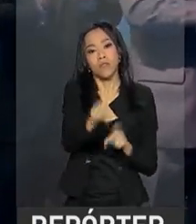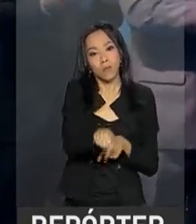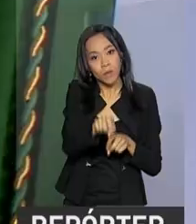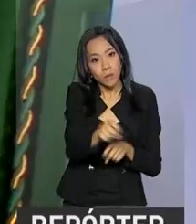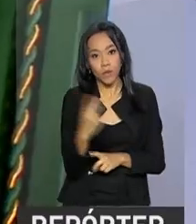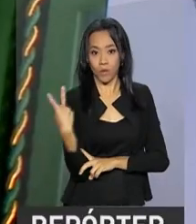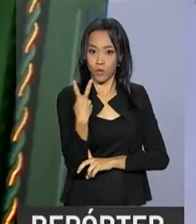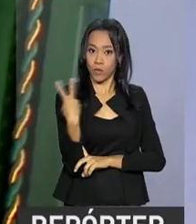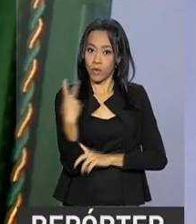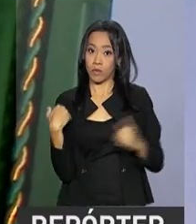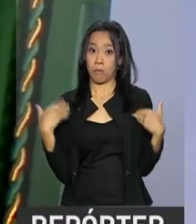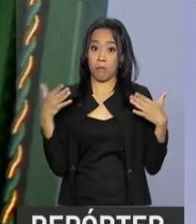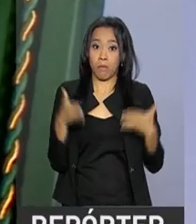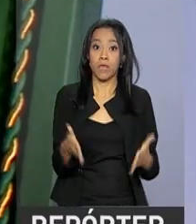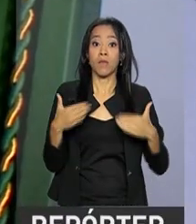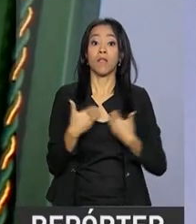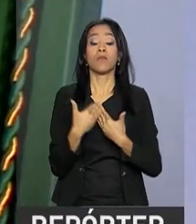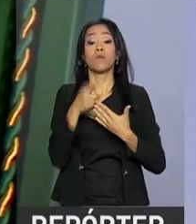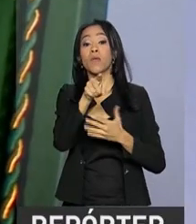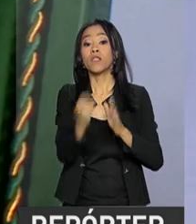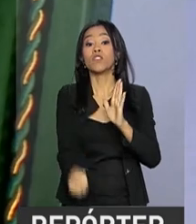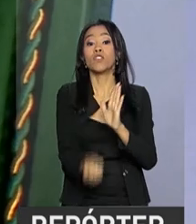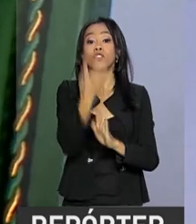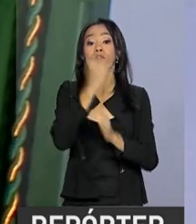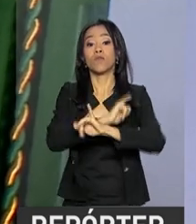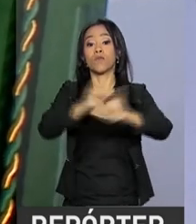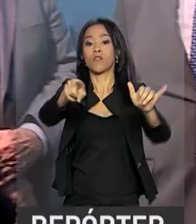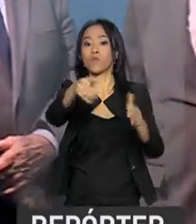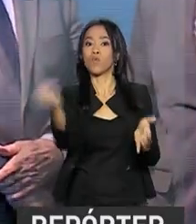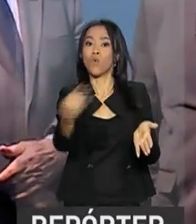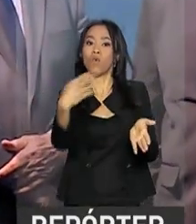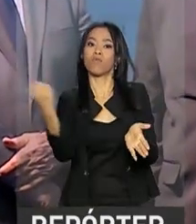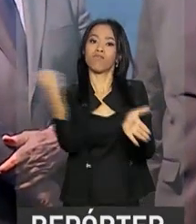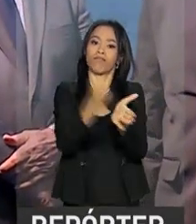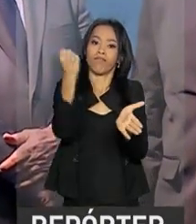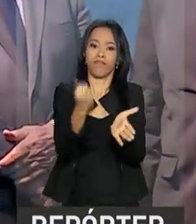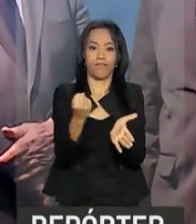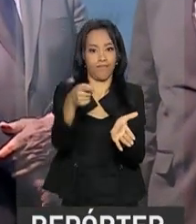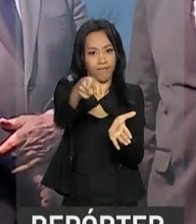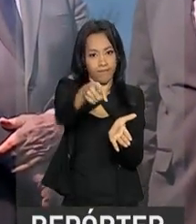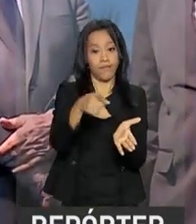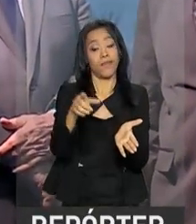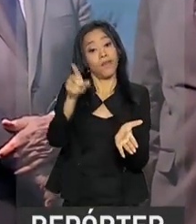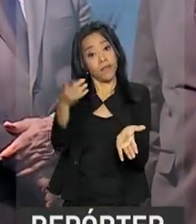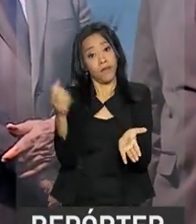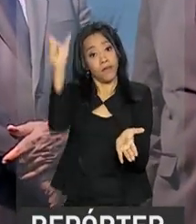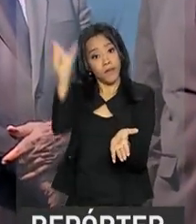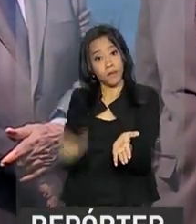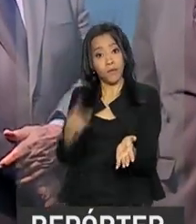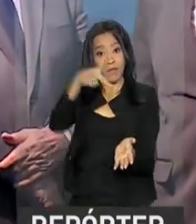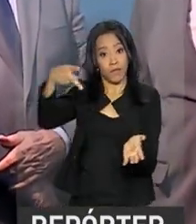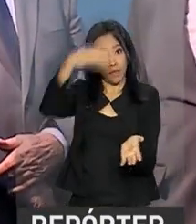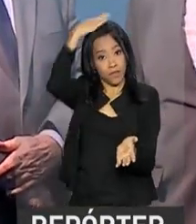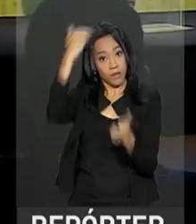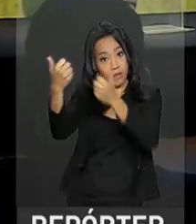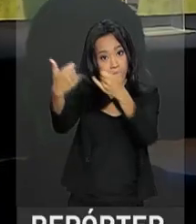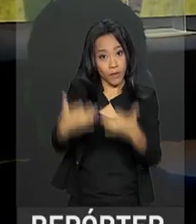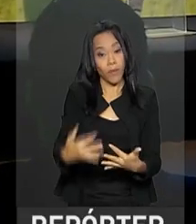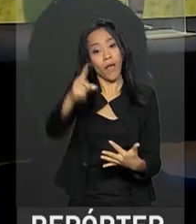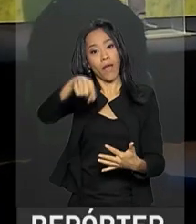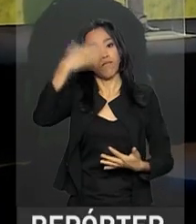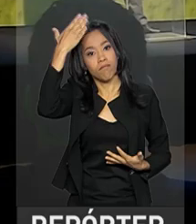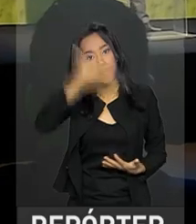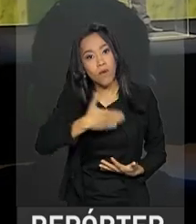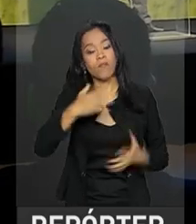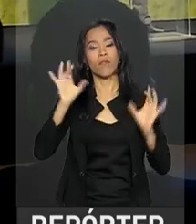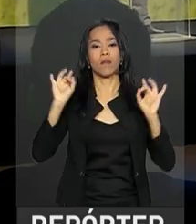Maggi, participaram do lançamento de um novo selo dos Correios. Segundo Michel Temer, a erradicação da doença é mais uma prova